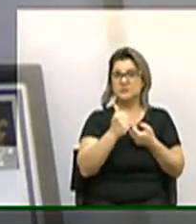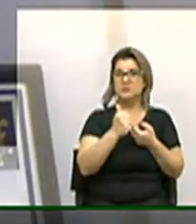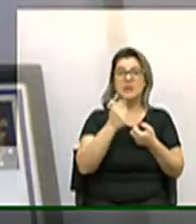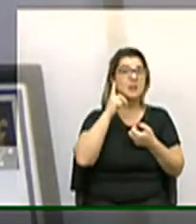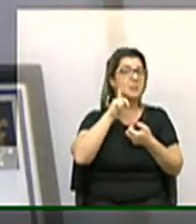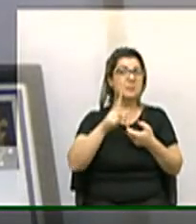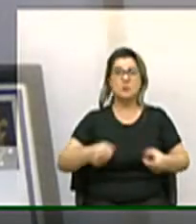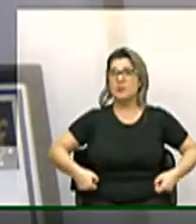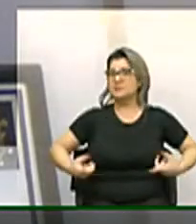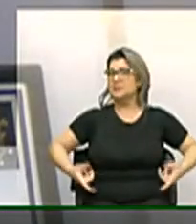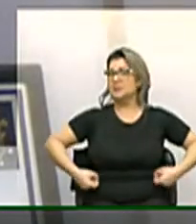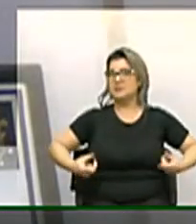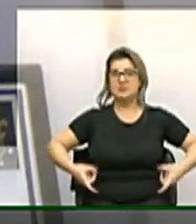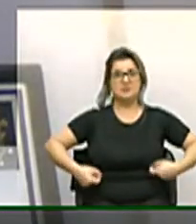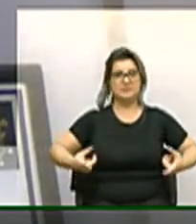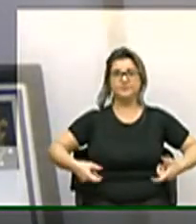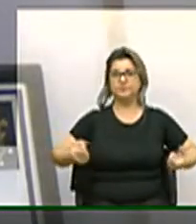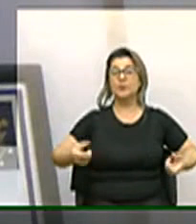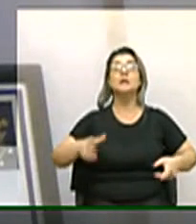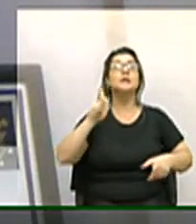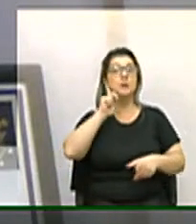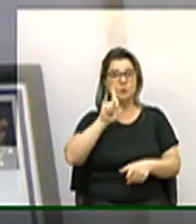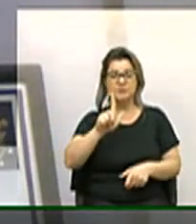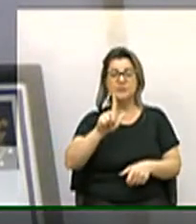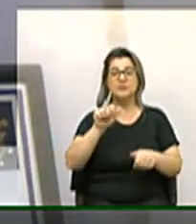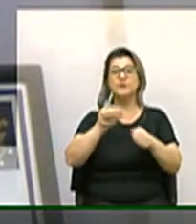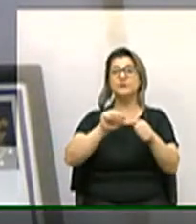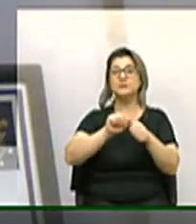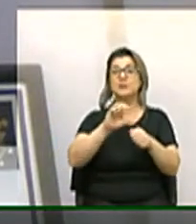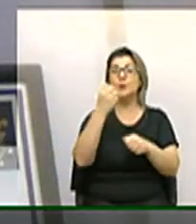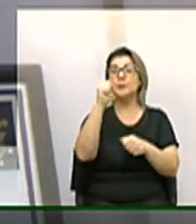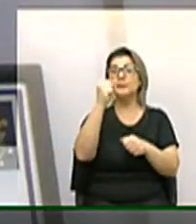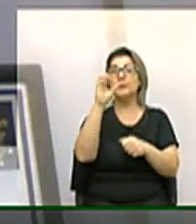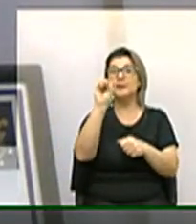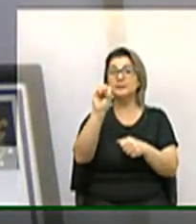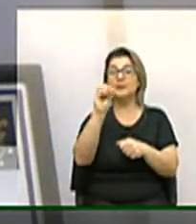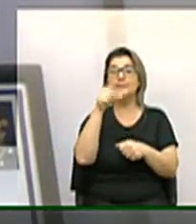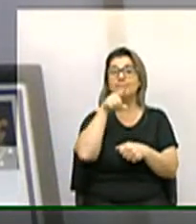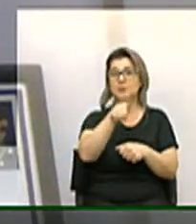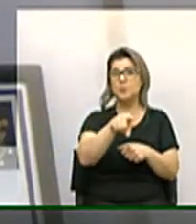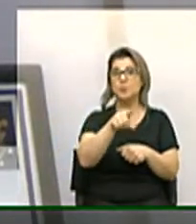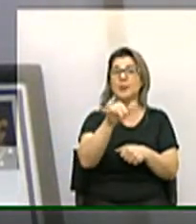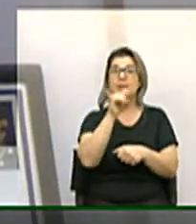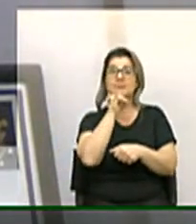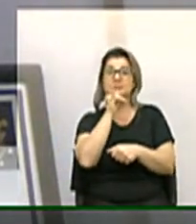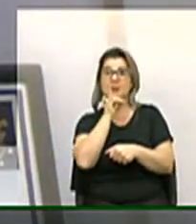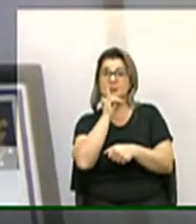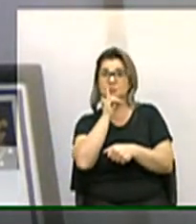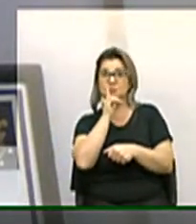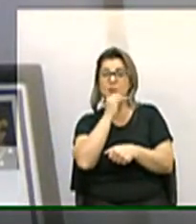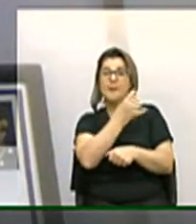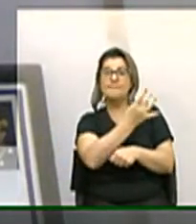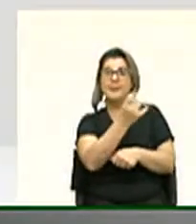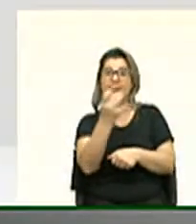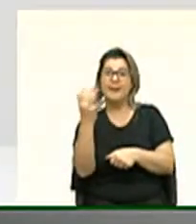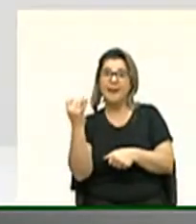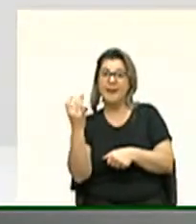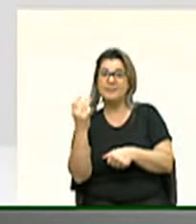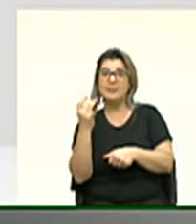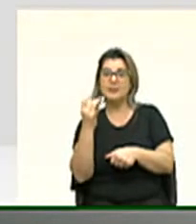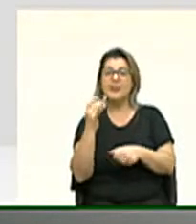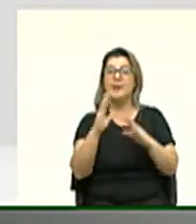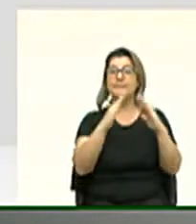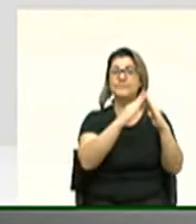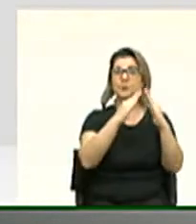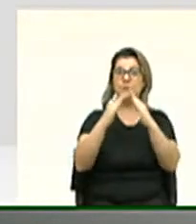conseguiríamos fazer 80 mil testes para cada 1 milhão de habitantes. Testes RT-PCR, inclusive, que são os